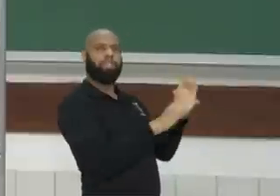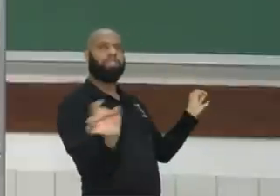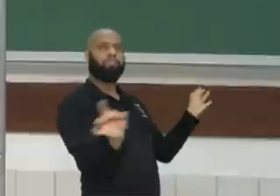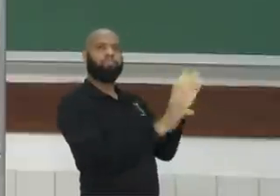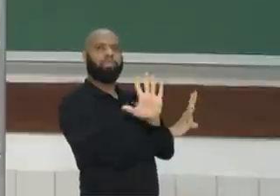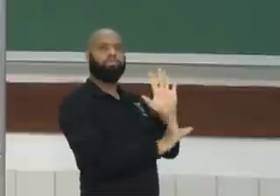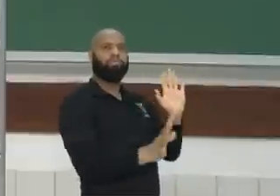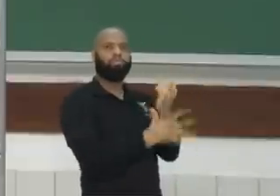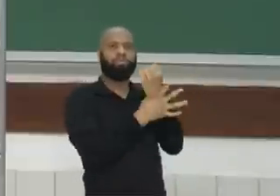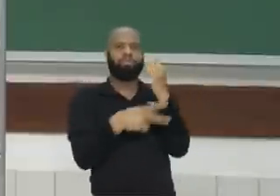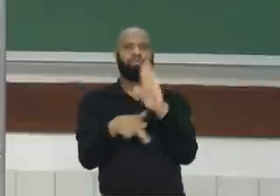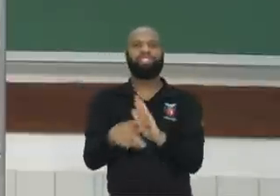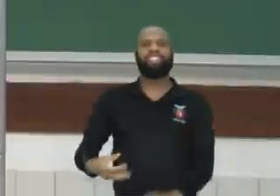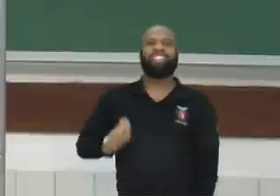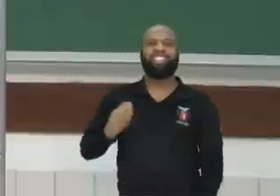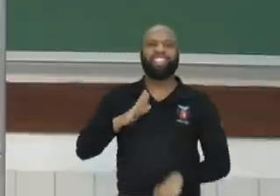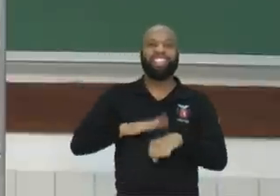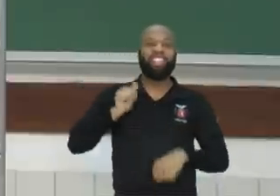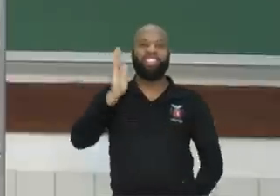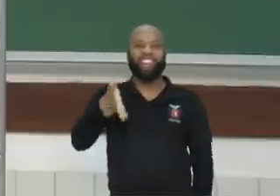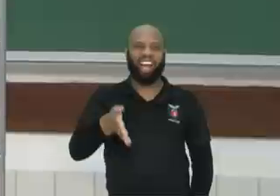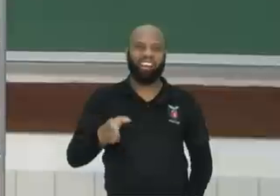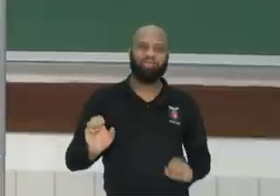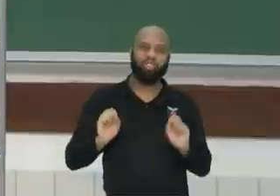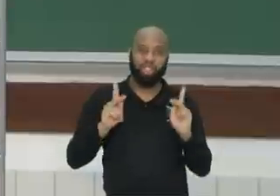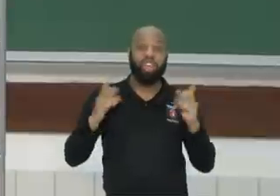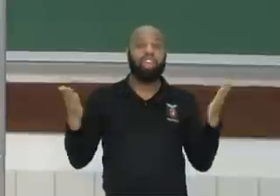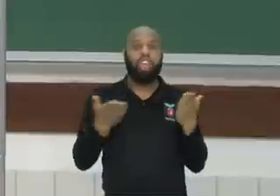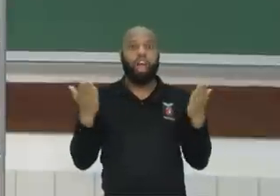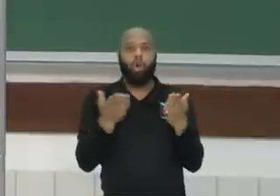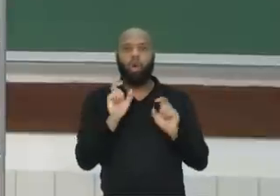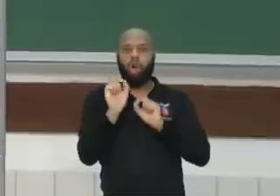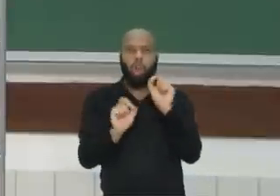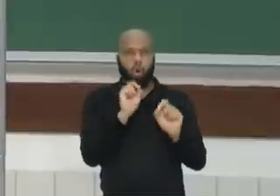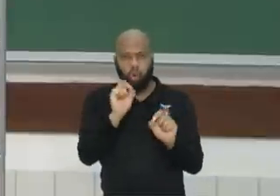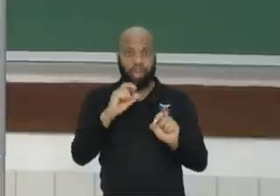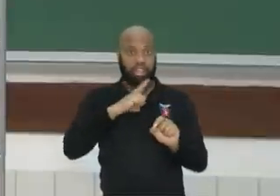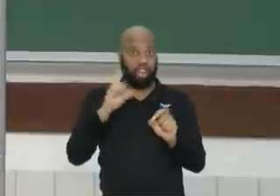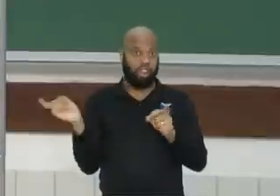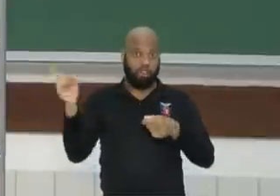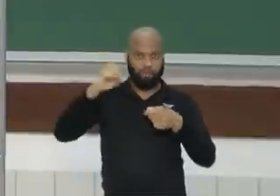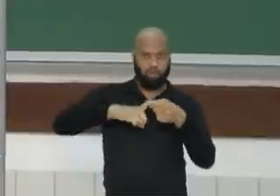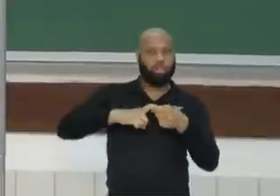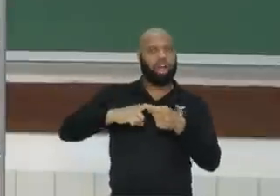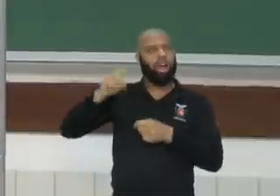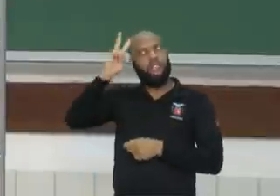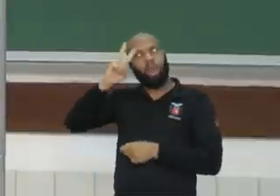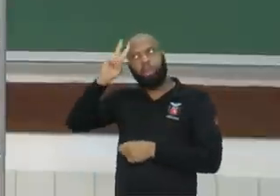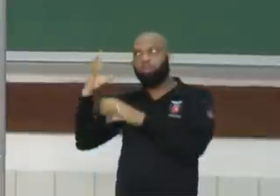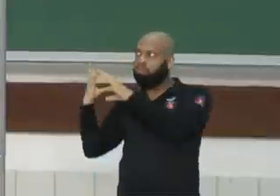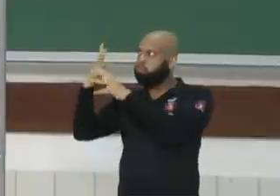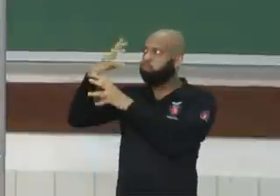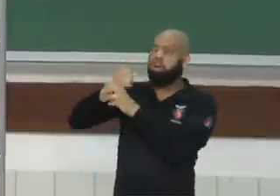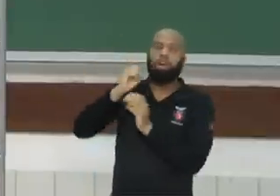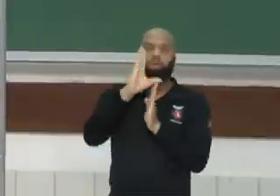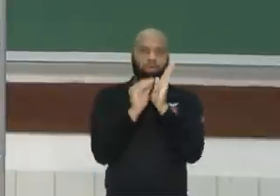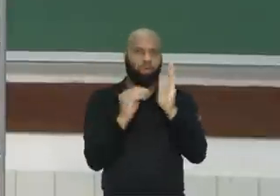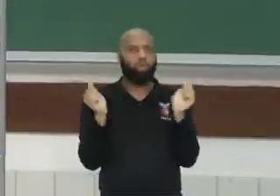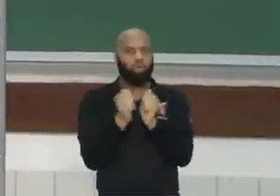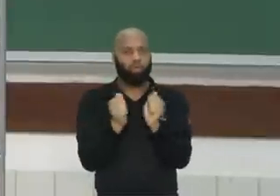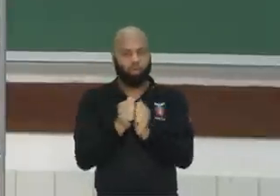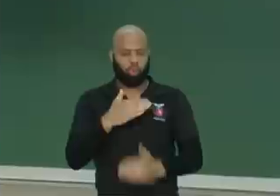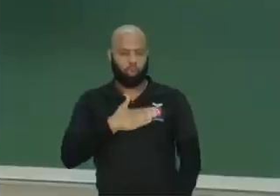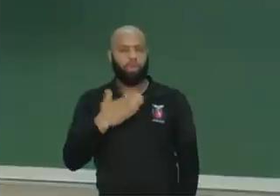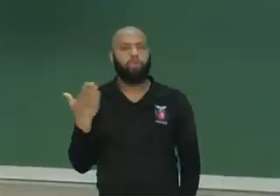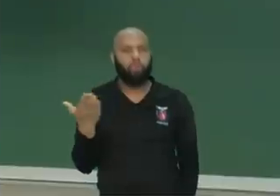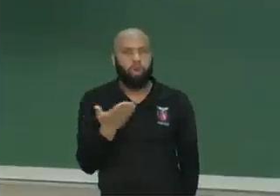sua presença já está garantida. Tudo bem? Vamos agora retomar alguns conteúdos que nós vimos nas aulas anteriores? Venham aqui comigo, olha